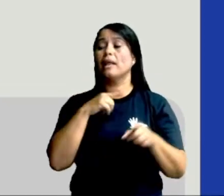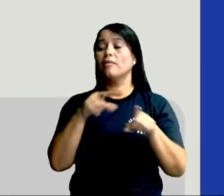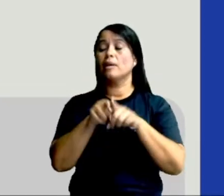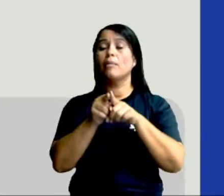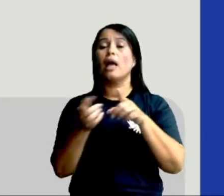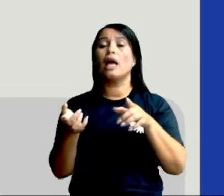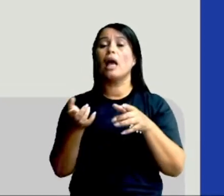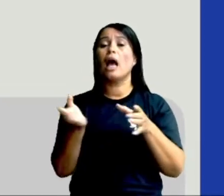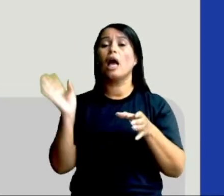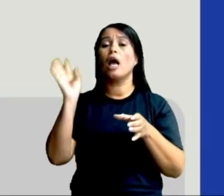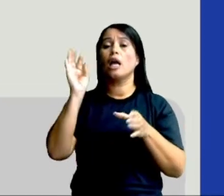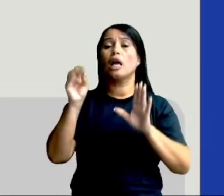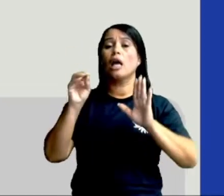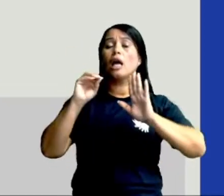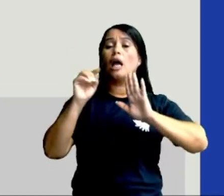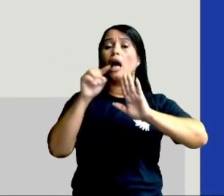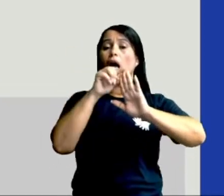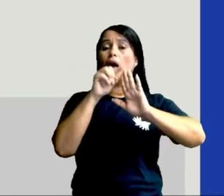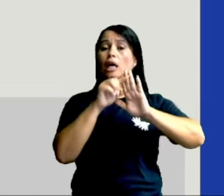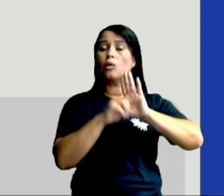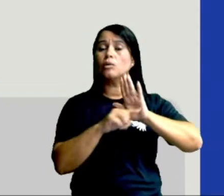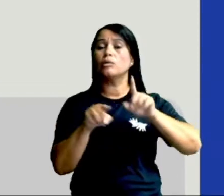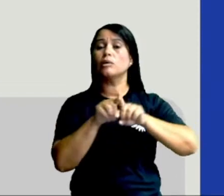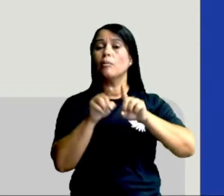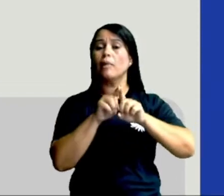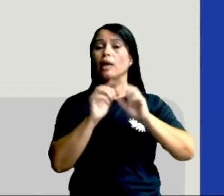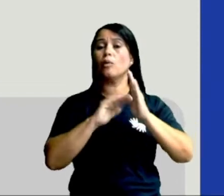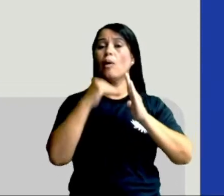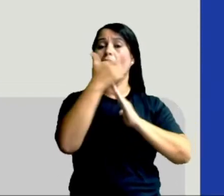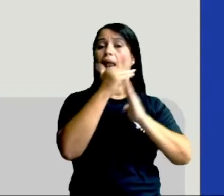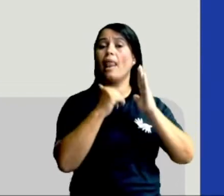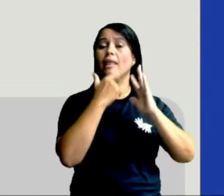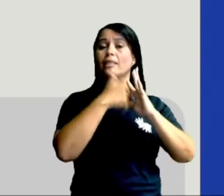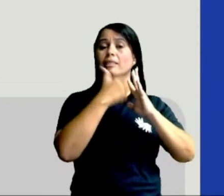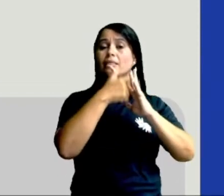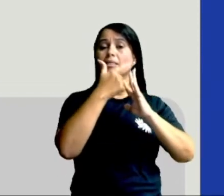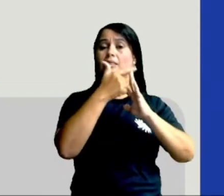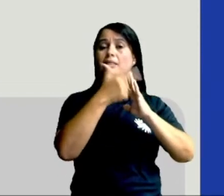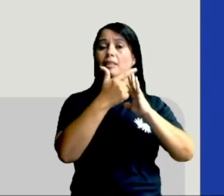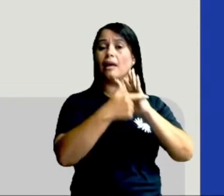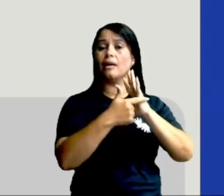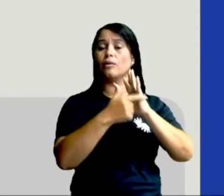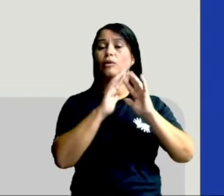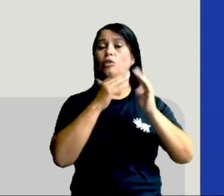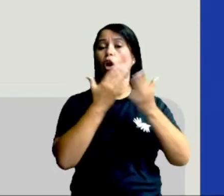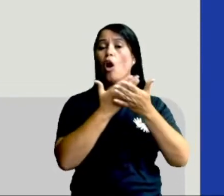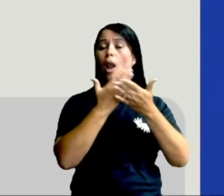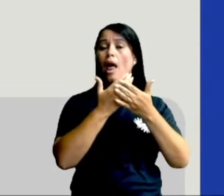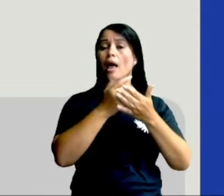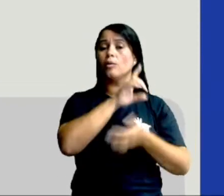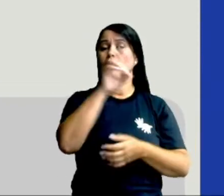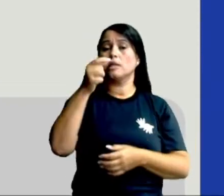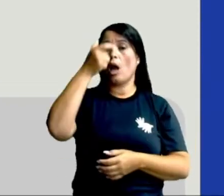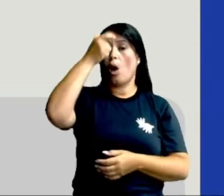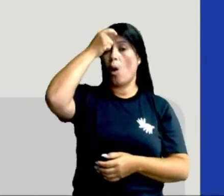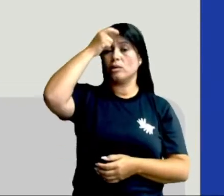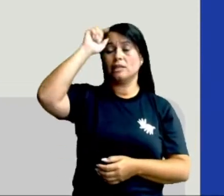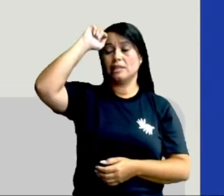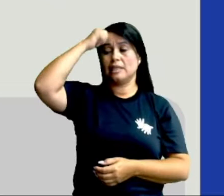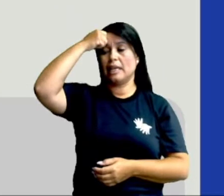escolar, que é a data em que comemoramos o Dia Nacional da Consciência Negra. A mesma lei também